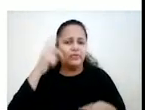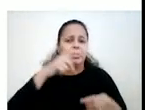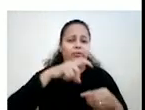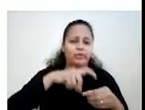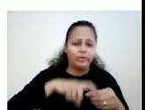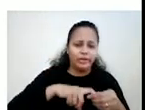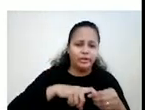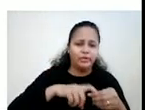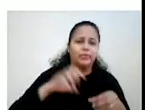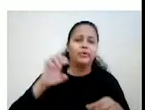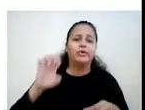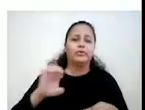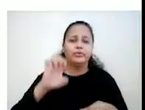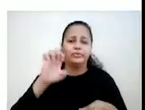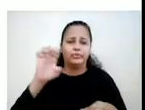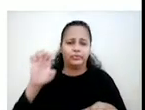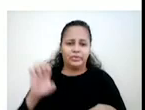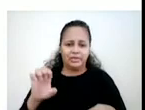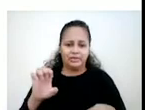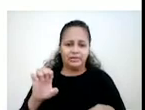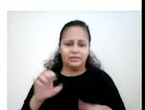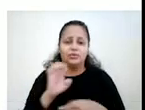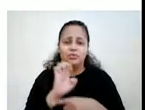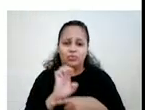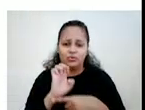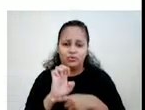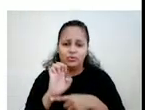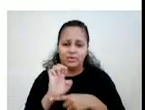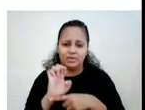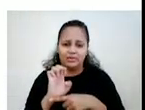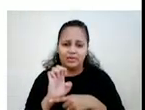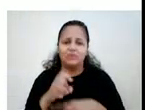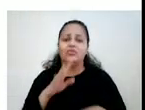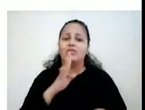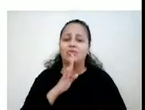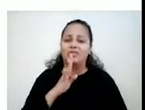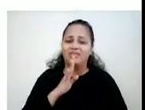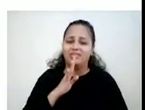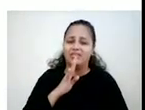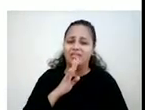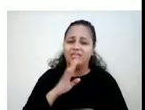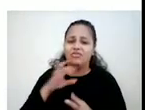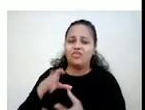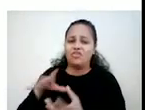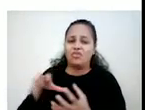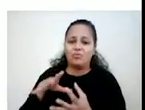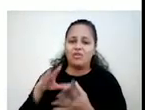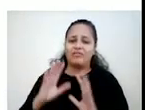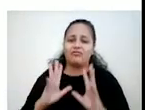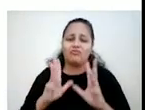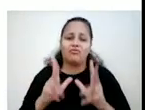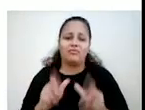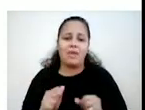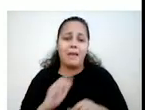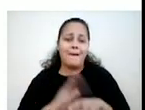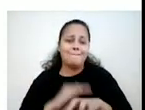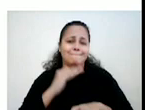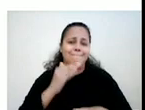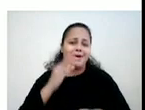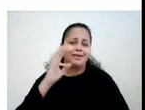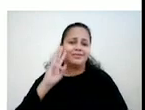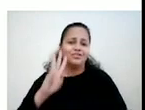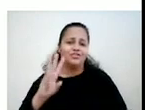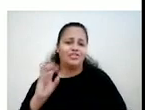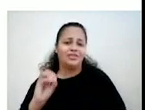do estado paralisaram suas atividades, né, no que ficou conhecido como greve geral, que durou mais de 30